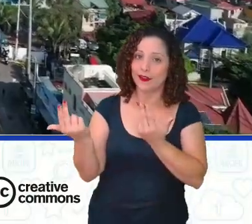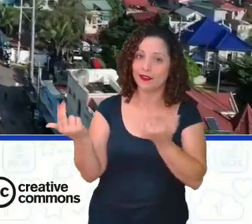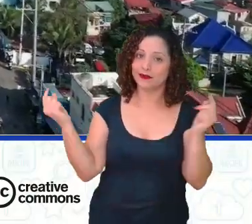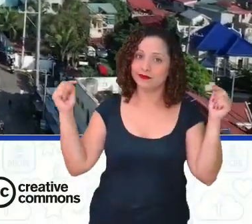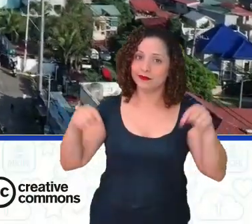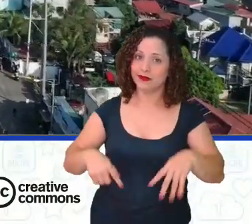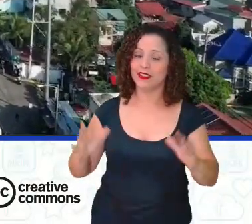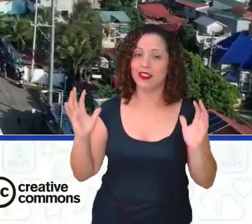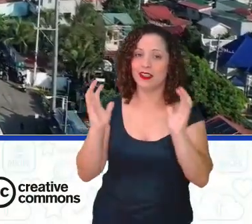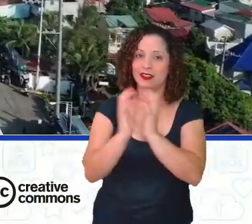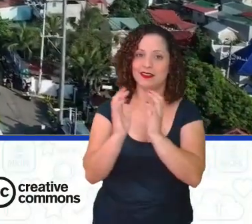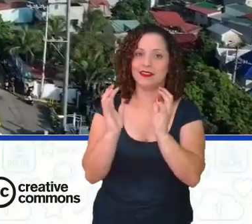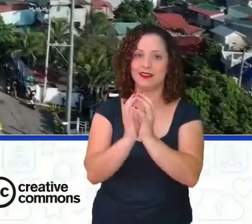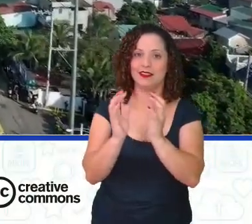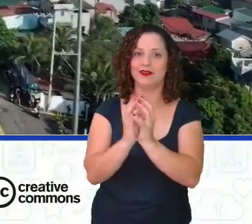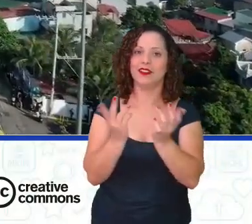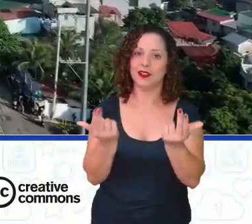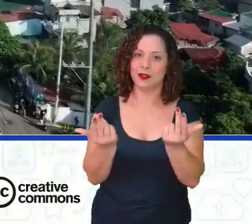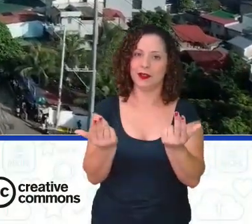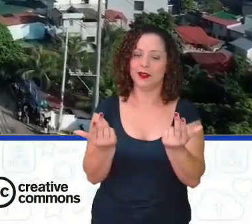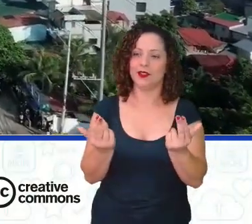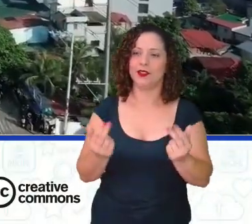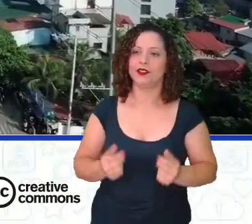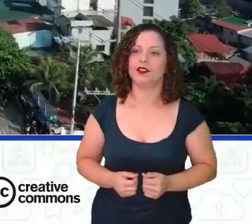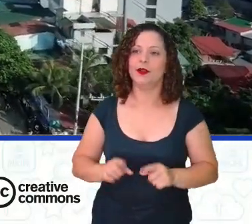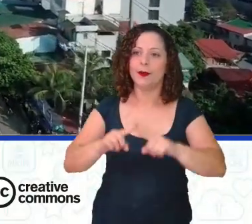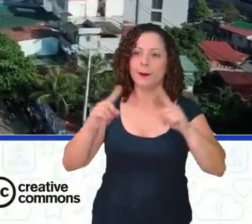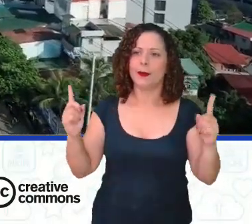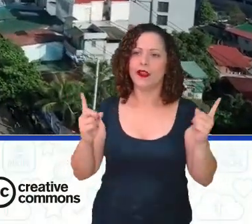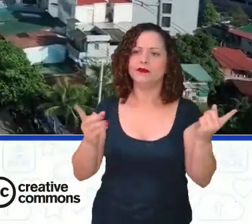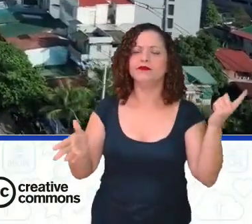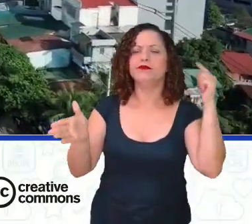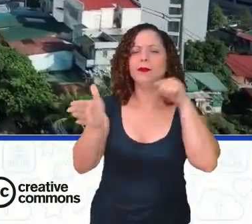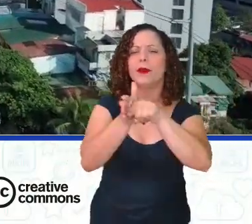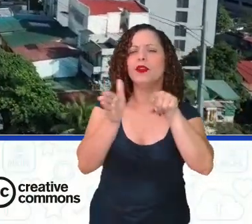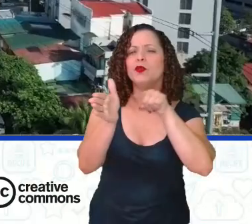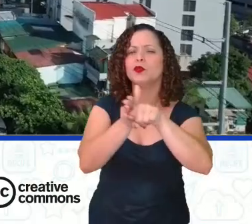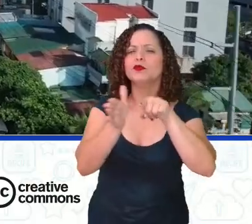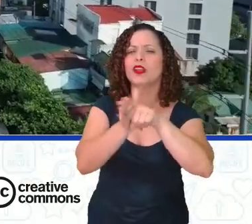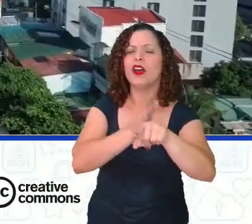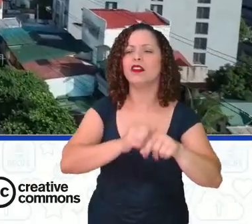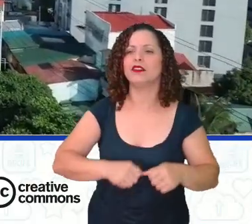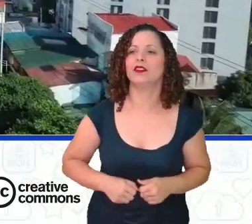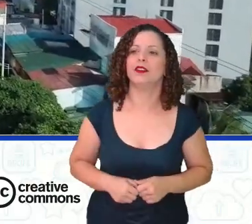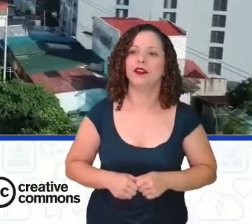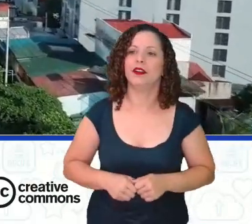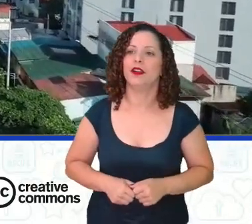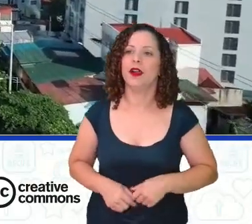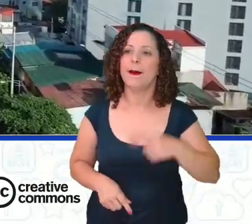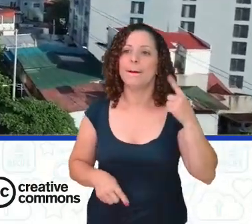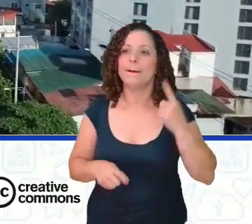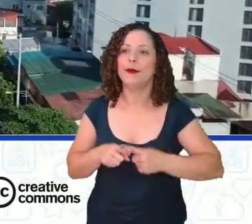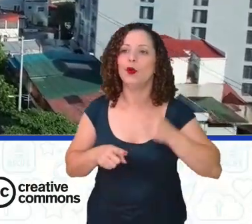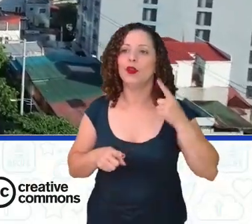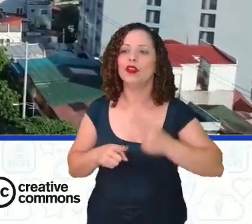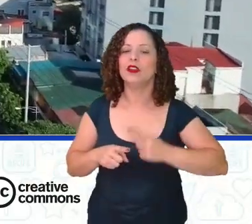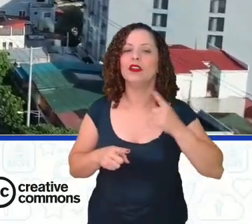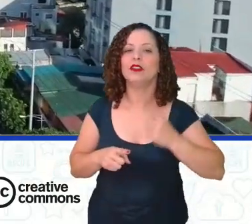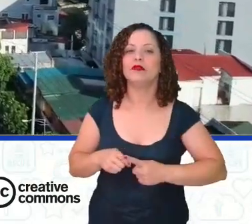bem similar ao nosso Recife. Mas aí tem uma perguntinha ali, 7º ano, ó. Por que